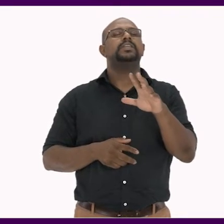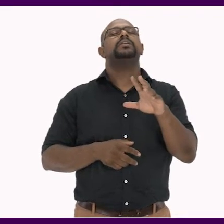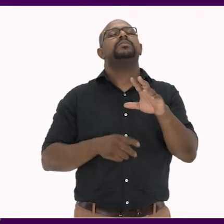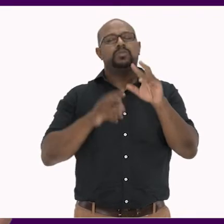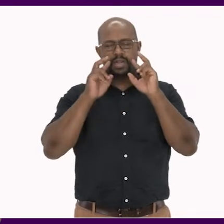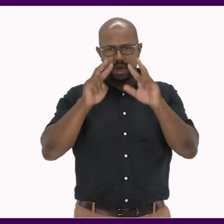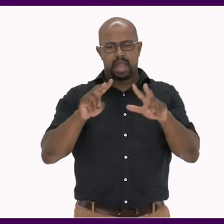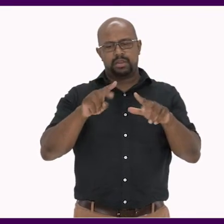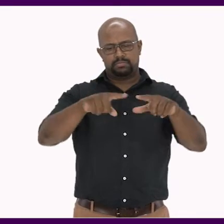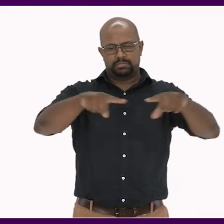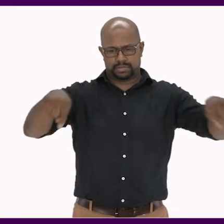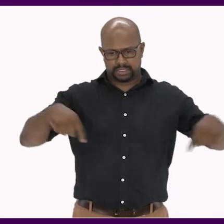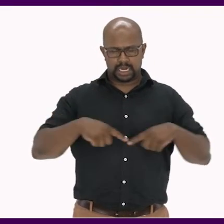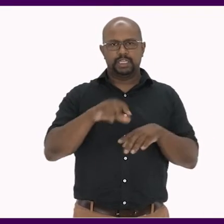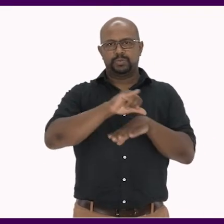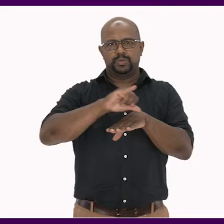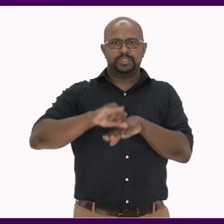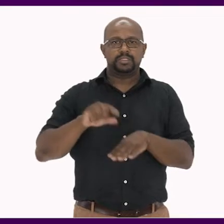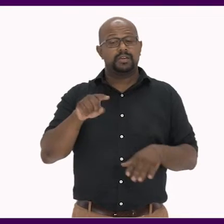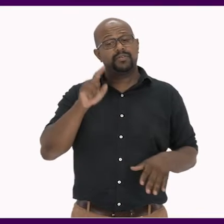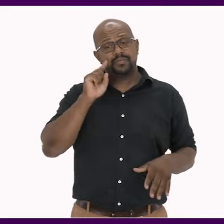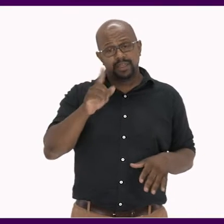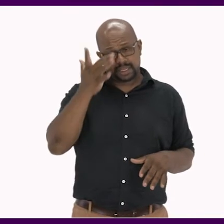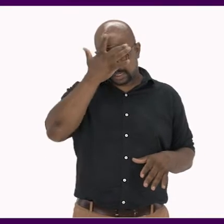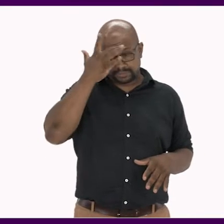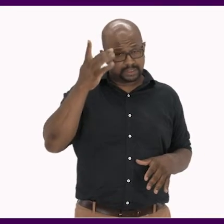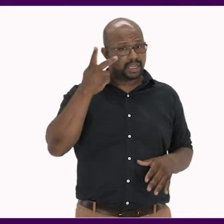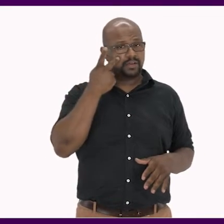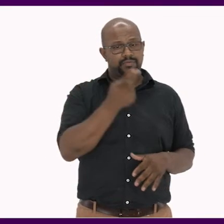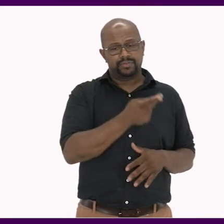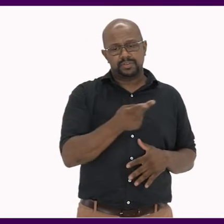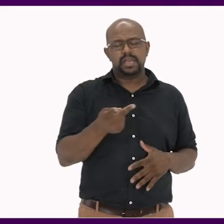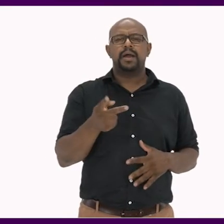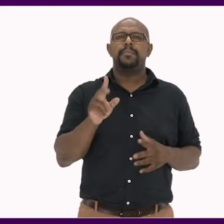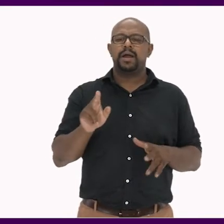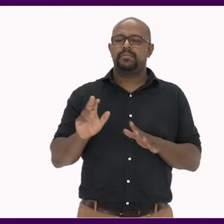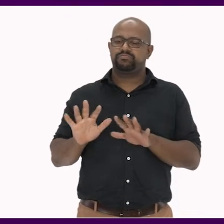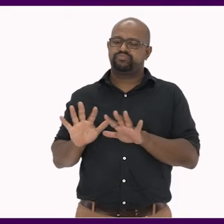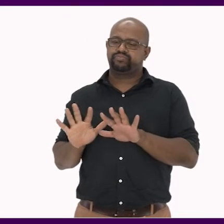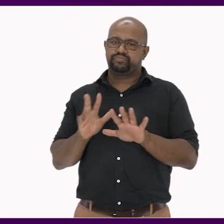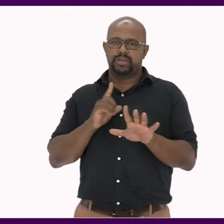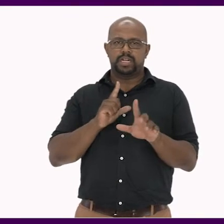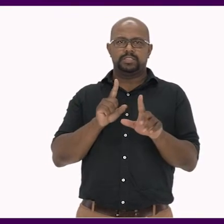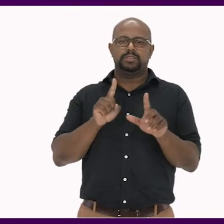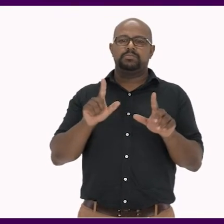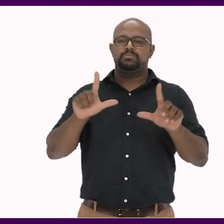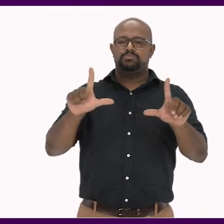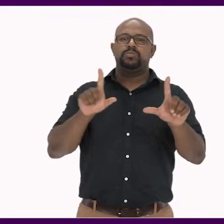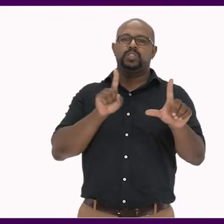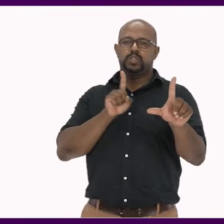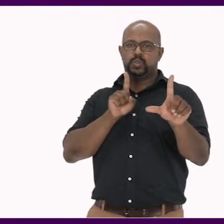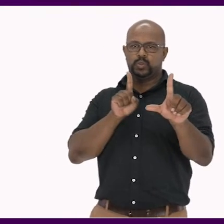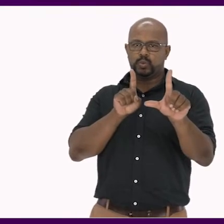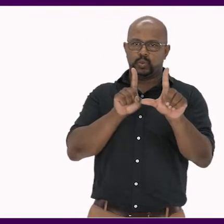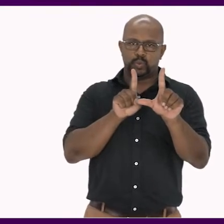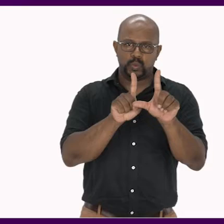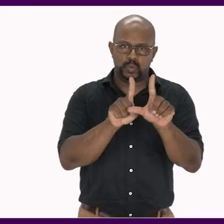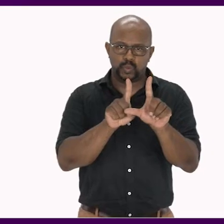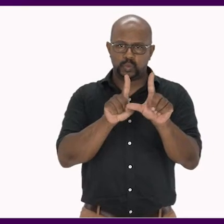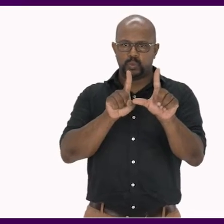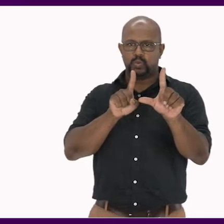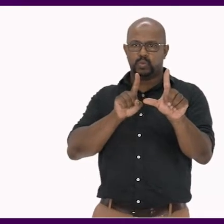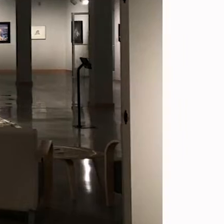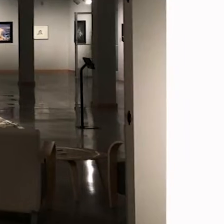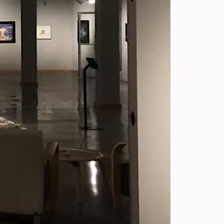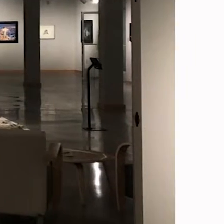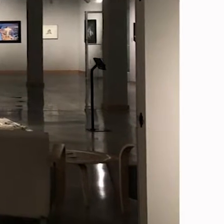vocês olharem uma sala de exposição, vocês vão reparar que os visitantes fazem um movimento de aproximação e afastamento em